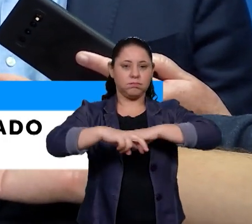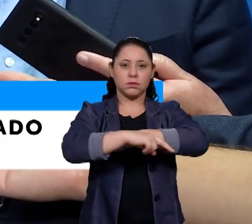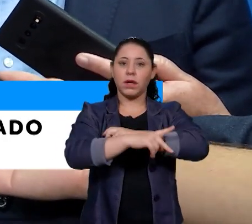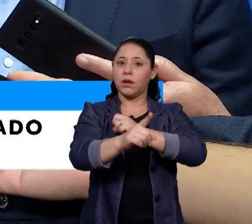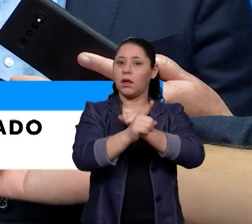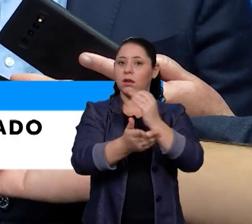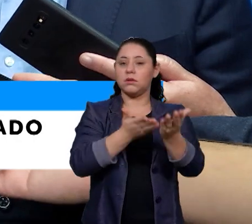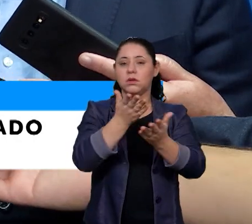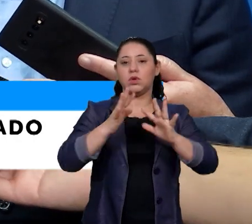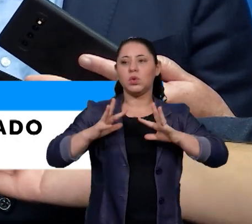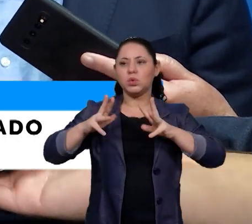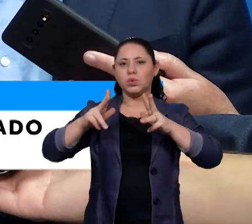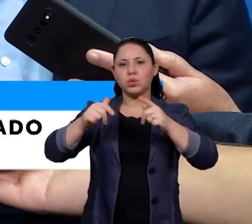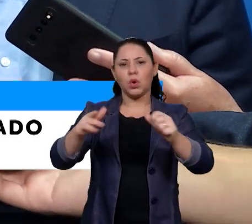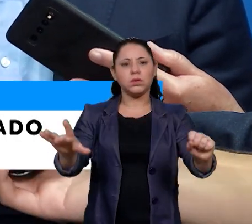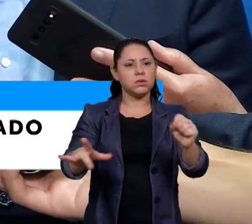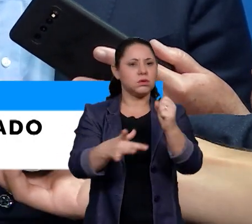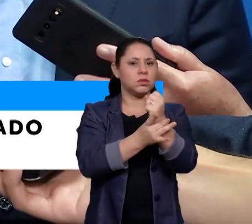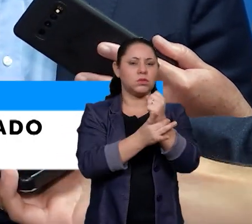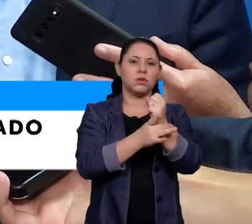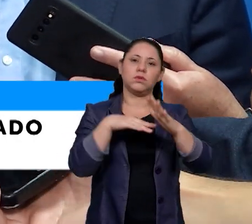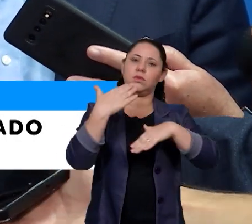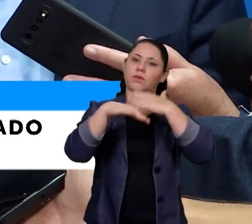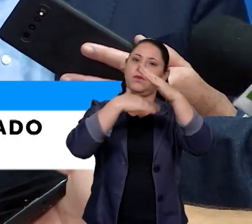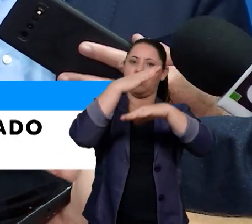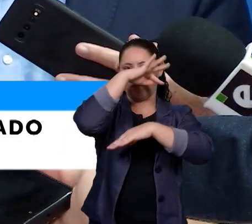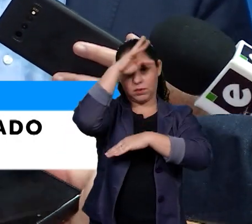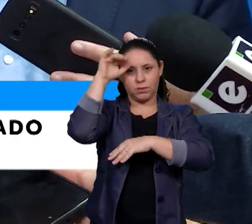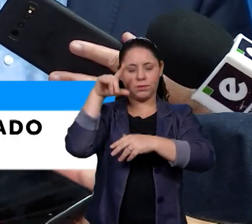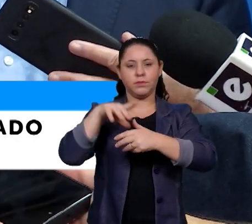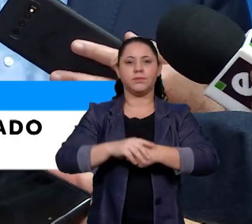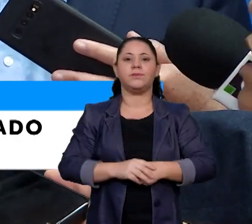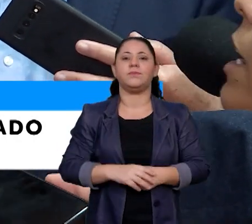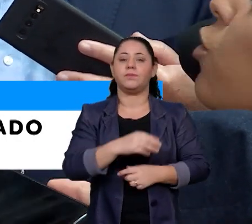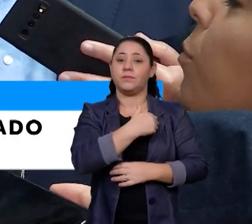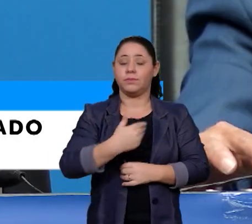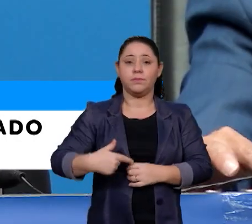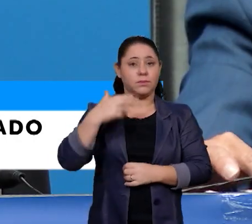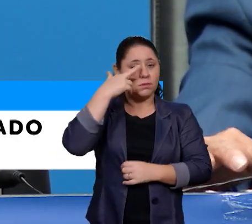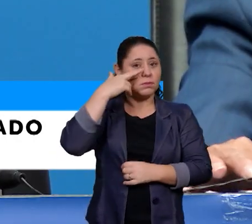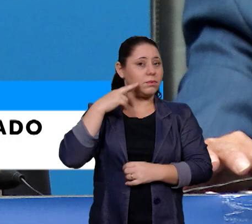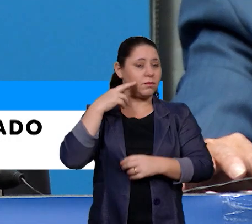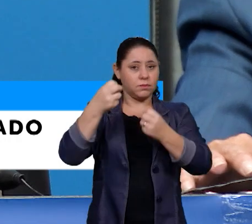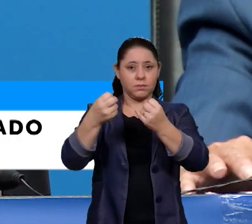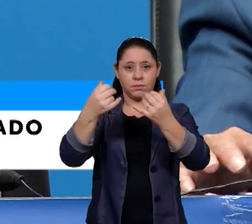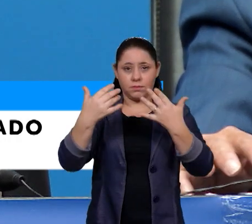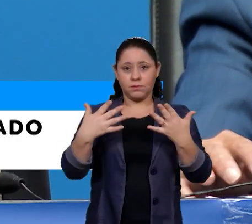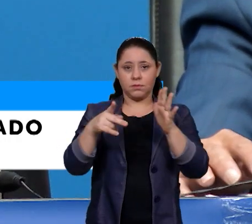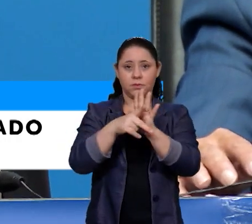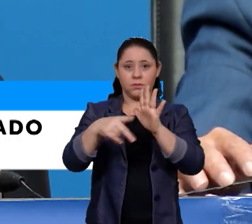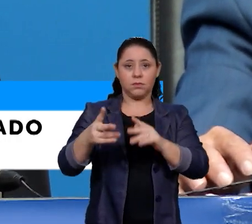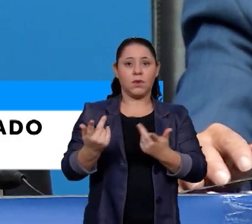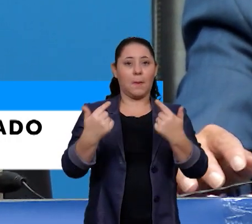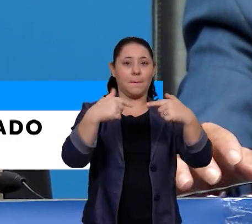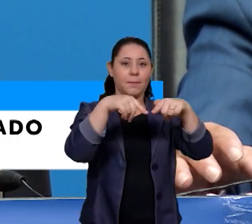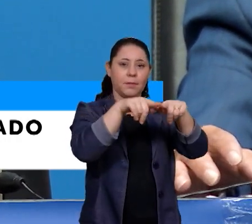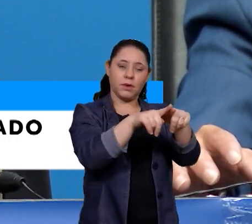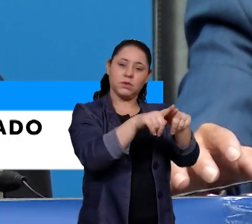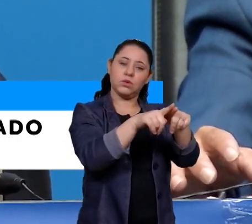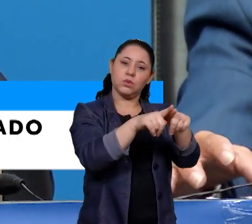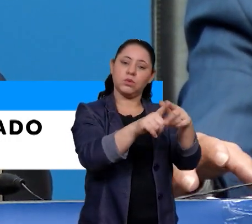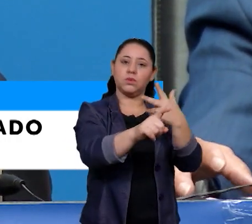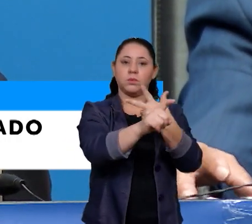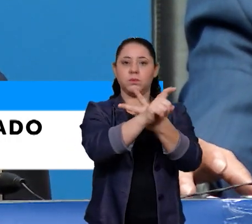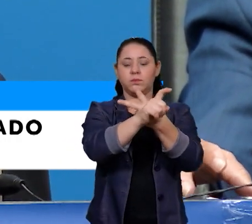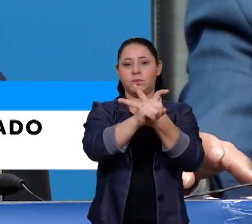uma rodovia que atenda a todos os quesitos de segurança e desenvolvimento do Mato Grosso do Sul. O governador Eduardo Riedel falou a respeito